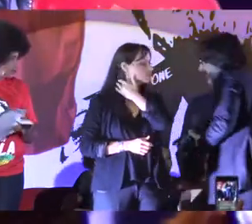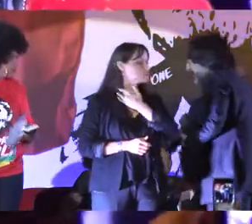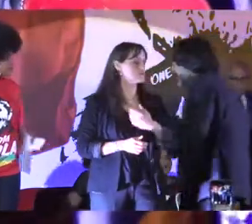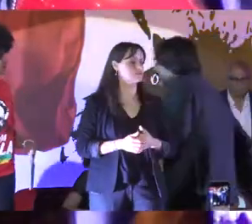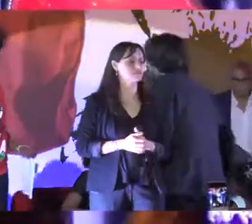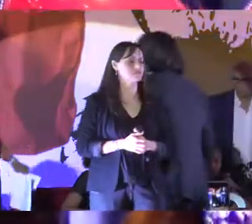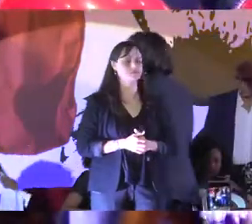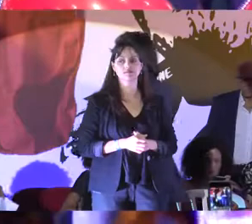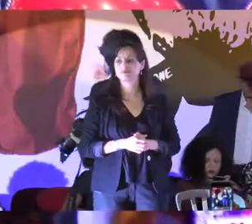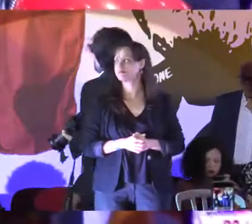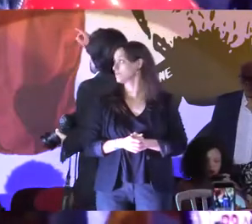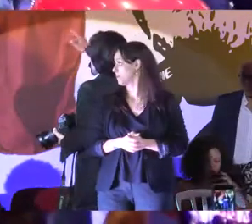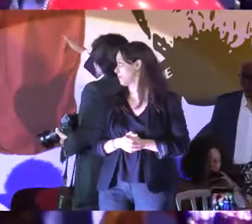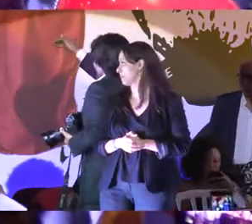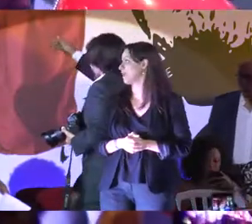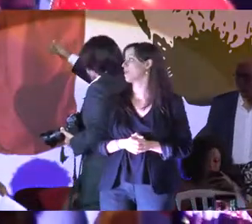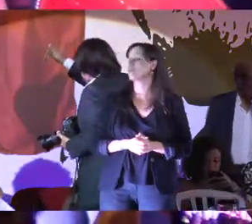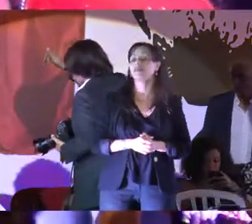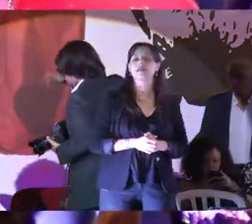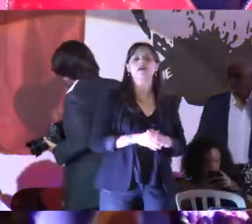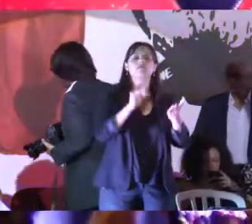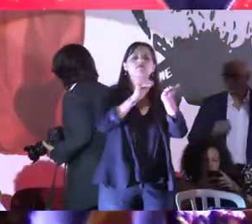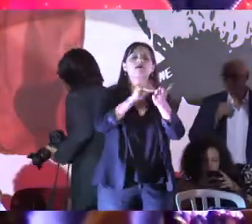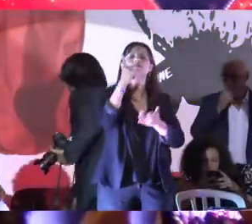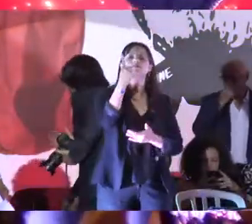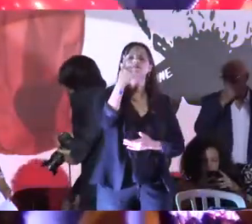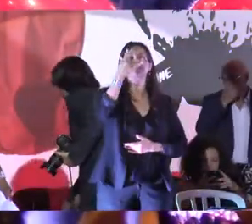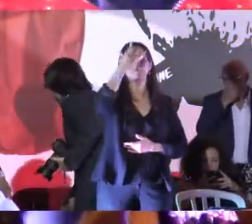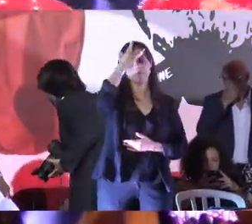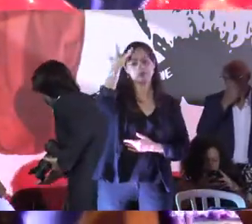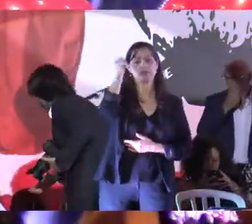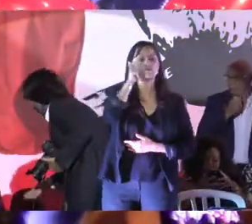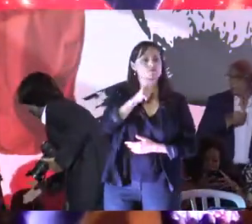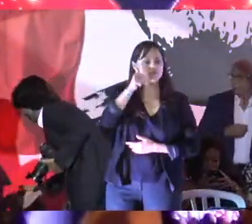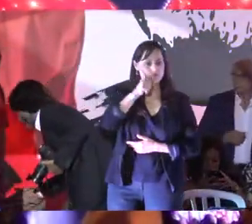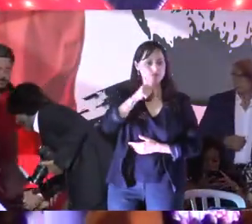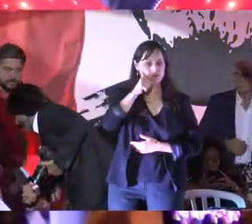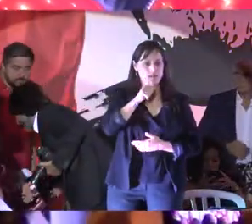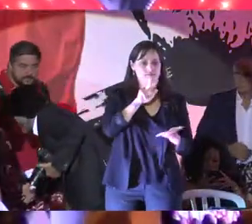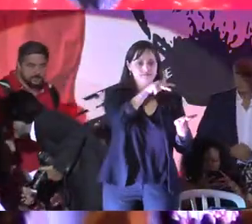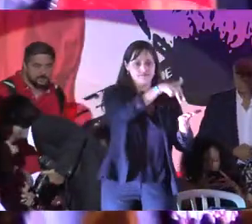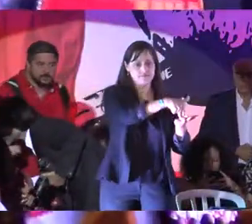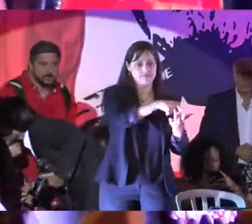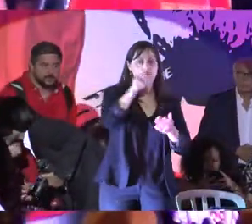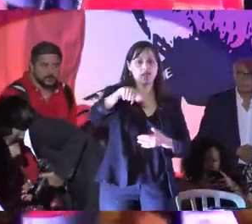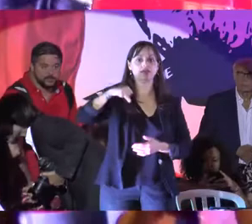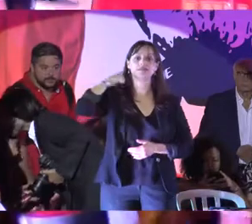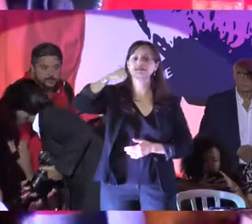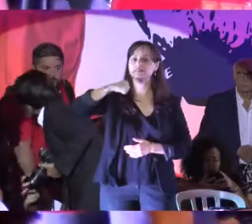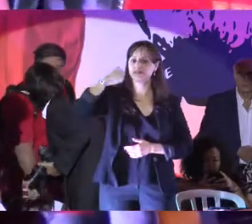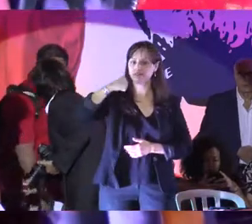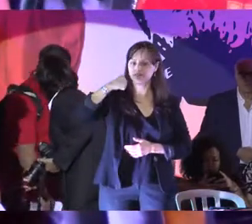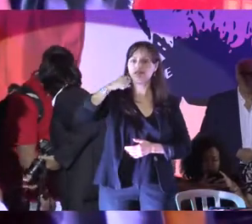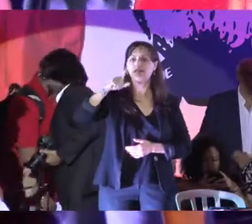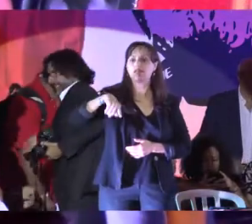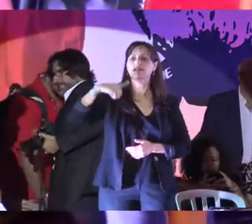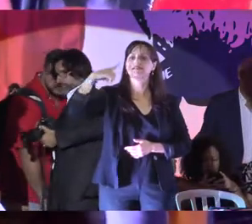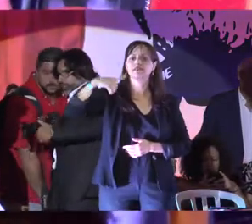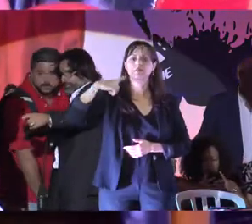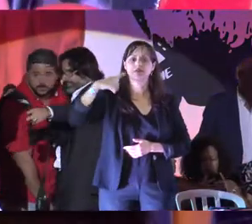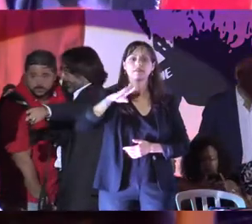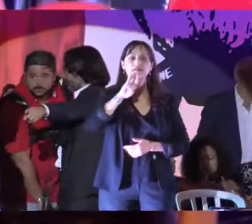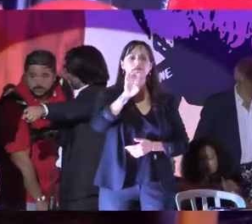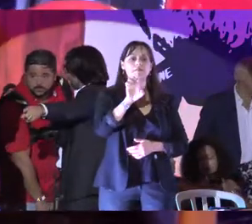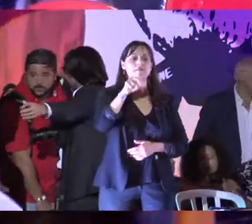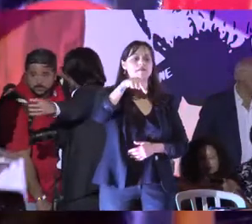Falta só mais uma companheira para compor essa mesa, e é ela, nossa senadora, nossa deputada,